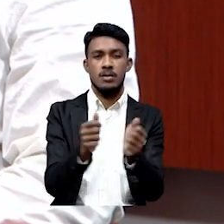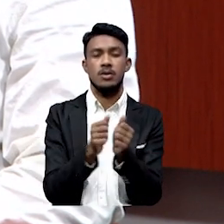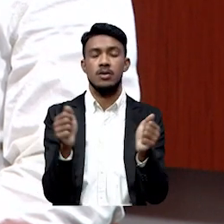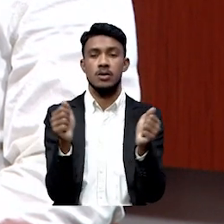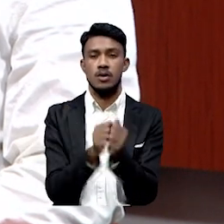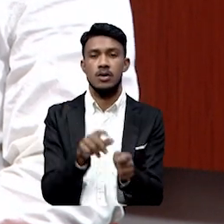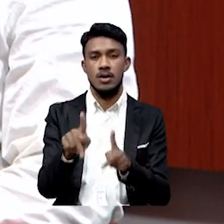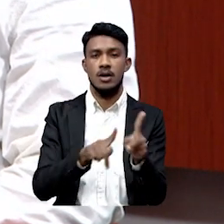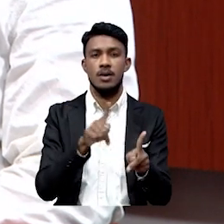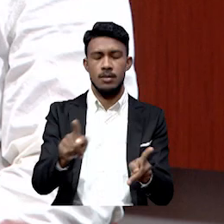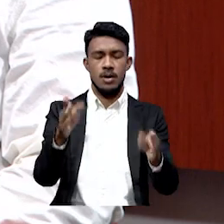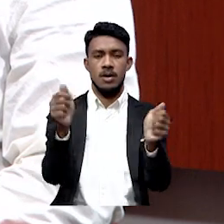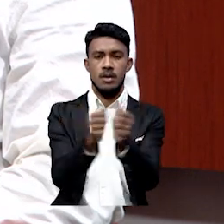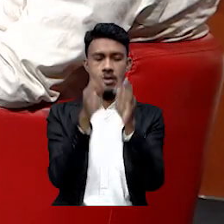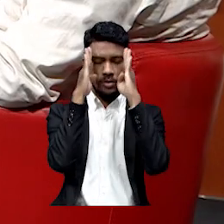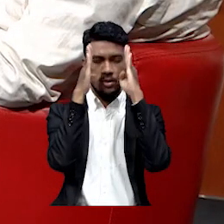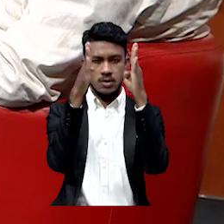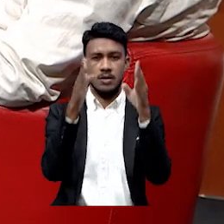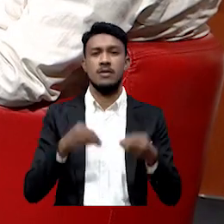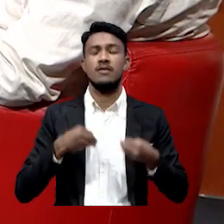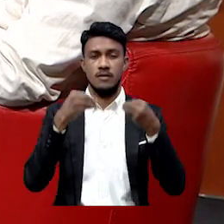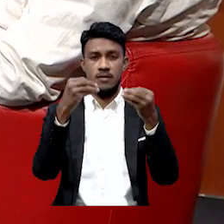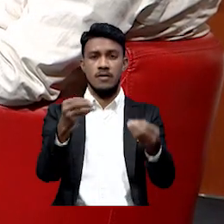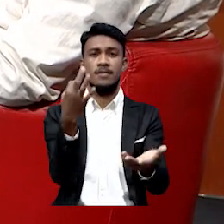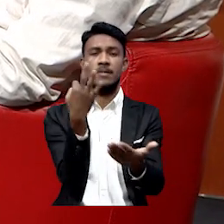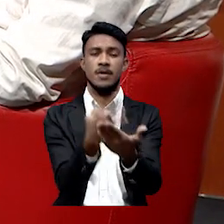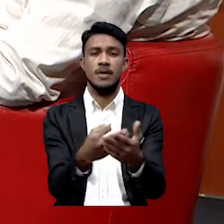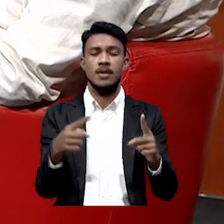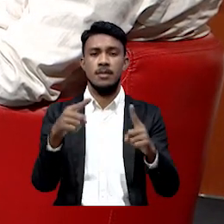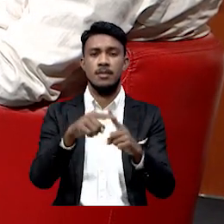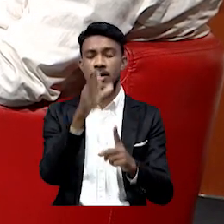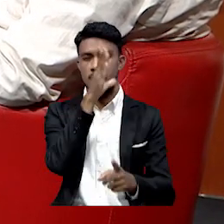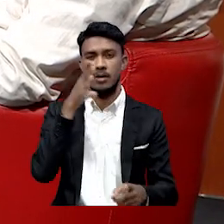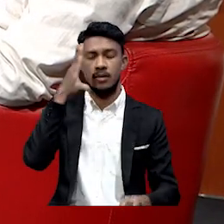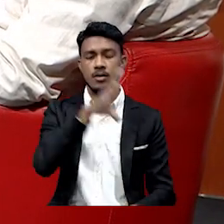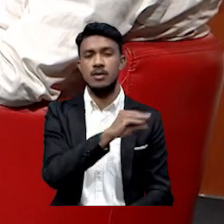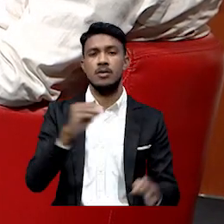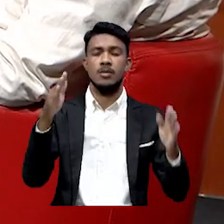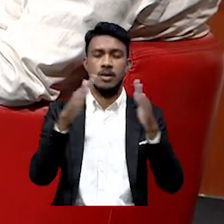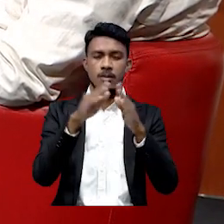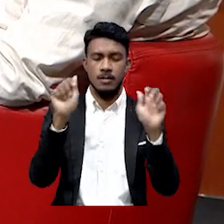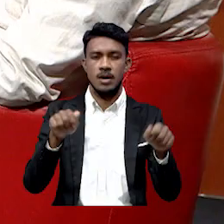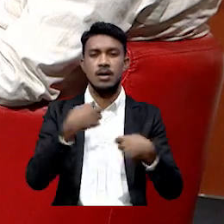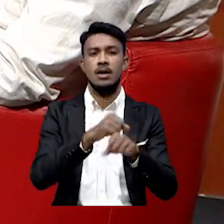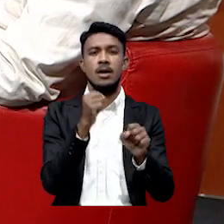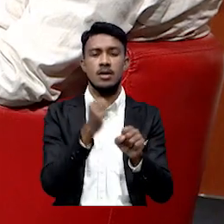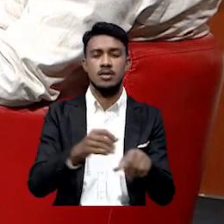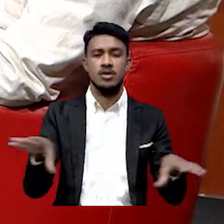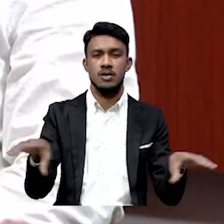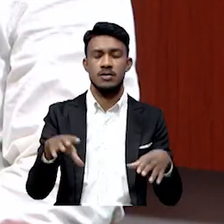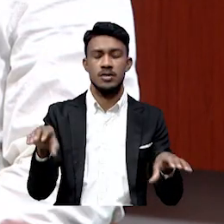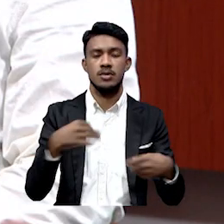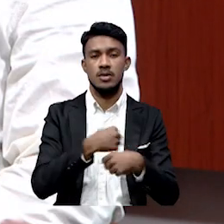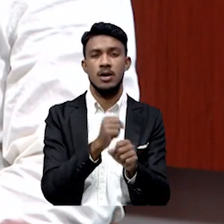dadi ho fo subsidi ba agricultura ba umakan sira hoto tu sira bele halo produsau